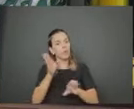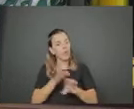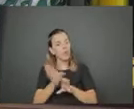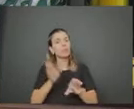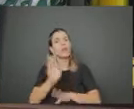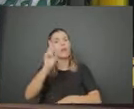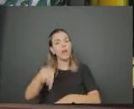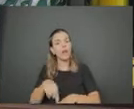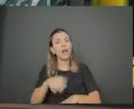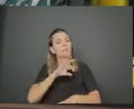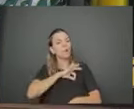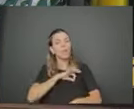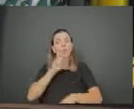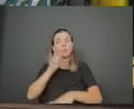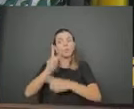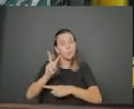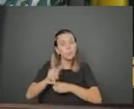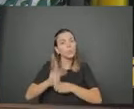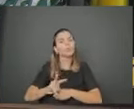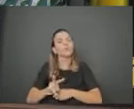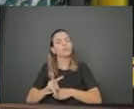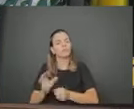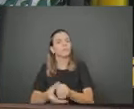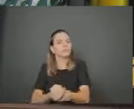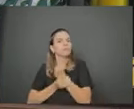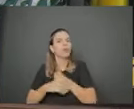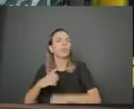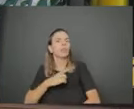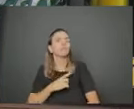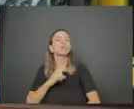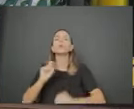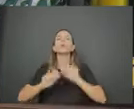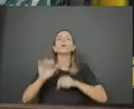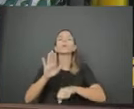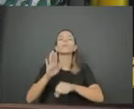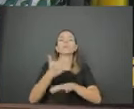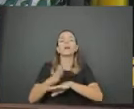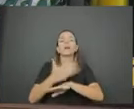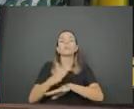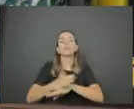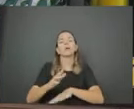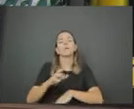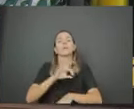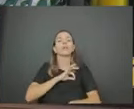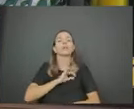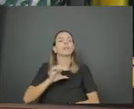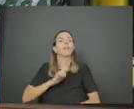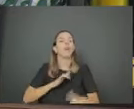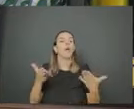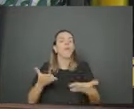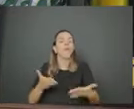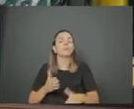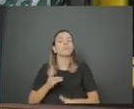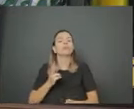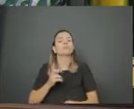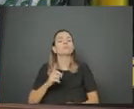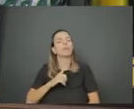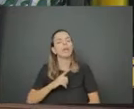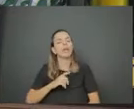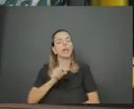e proteger. Quais são as ações que a polícia hoje faz ou pode fazer para cada vez mais trazer a sociedade